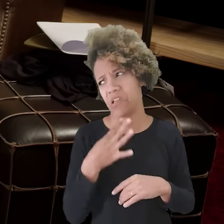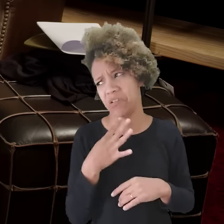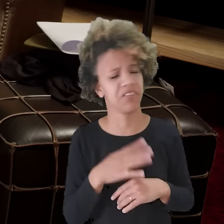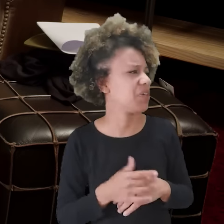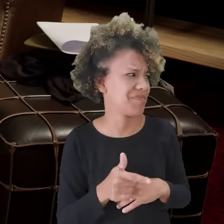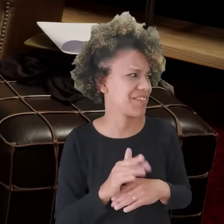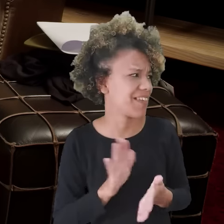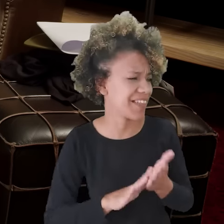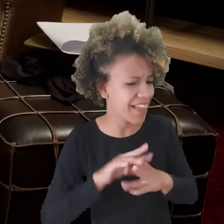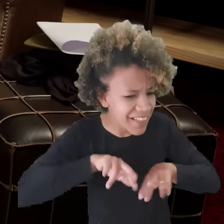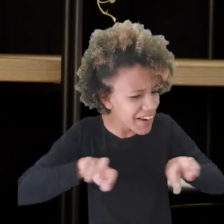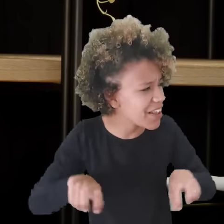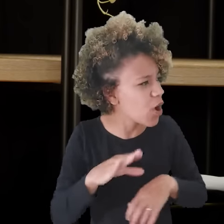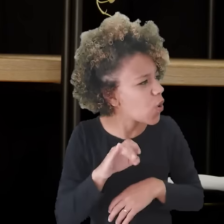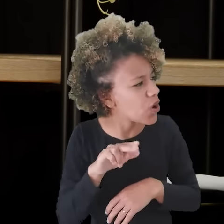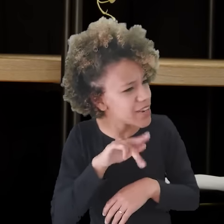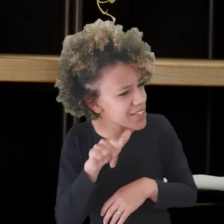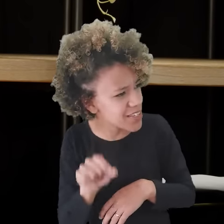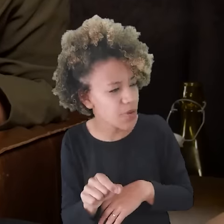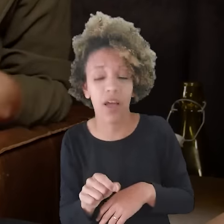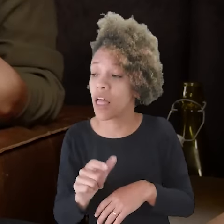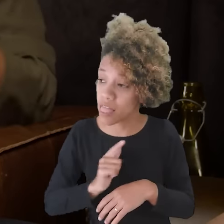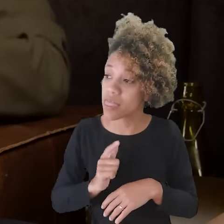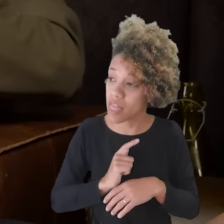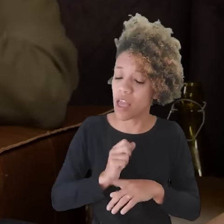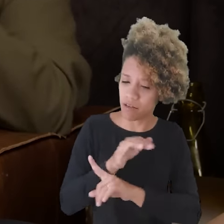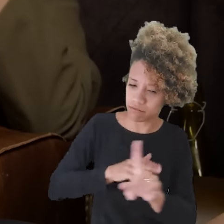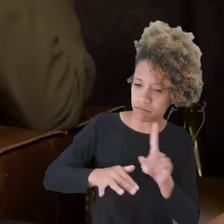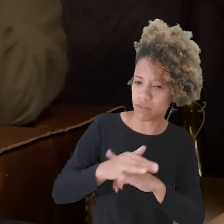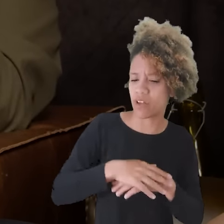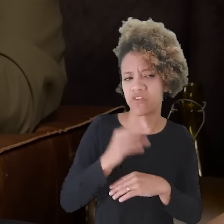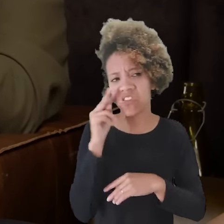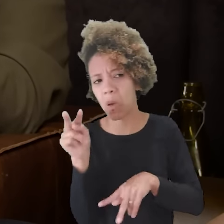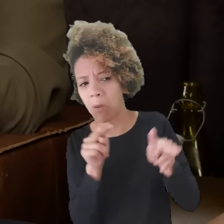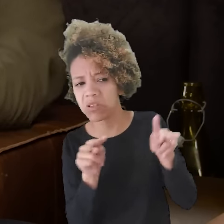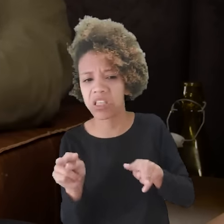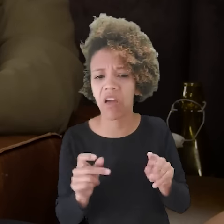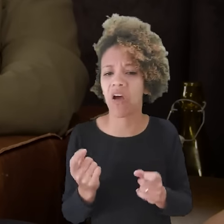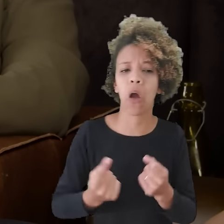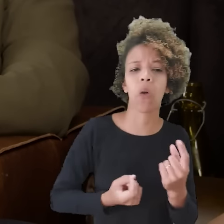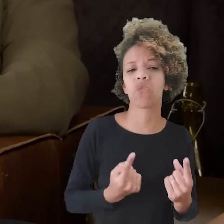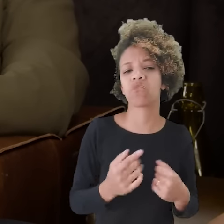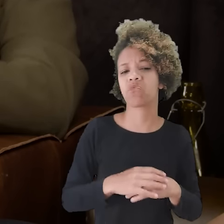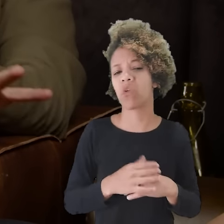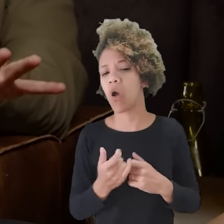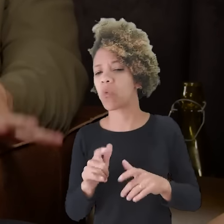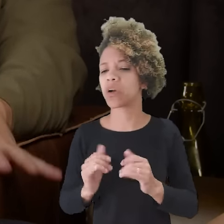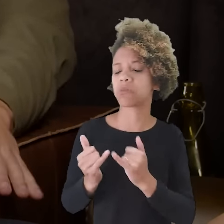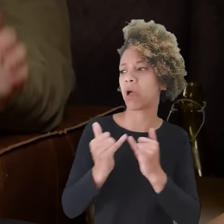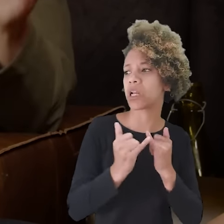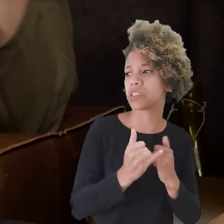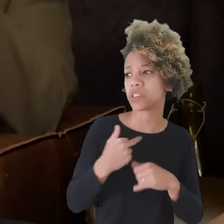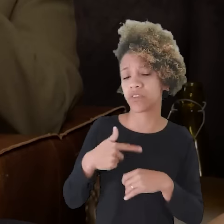da colonização é o único lugar que a colonização não tá presente você observa lá uma civilidade